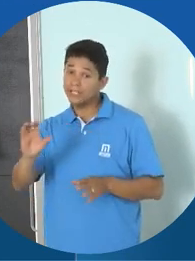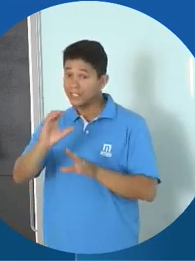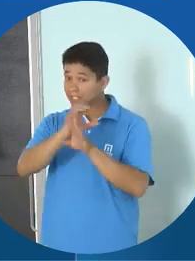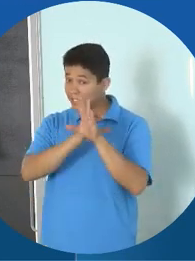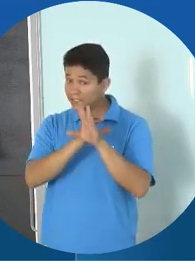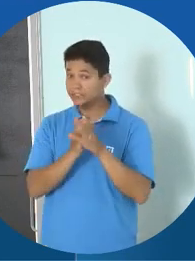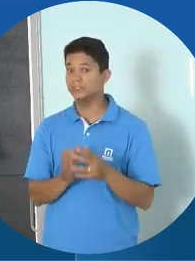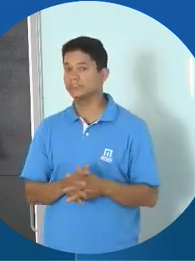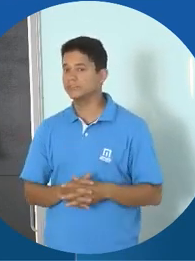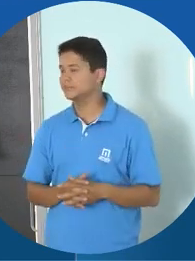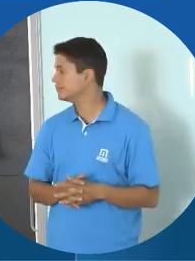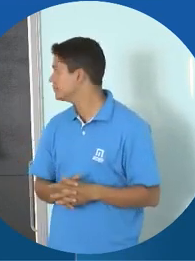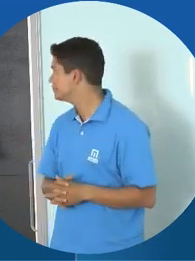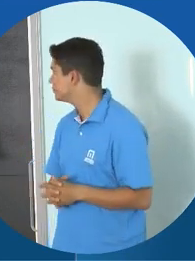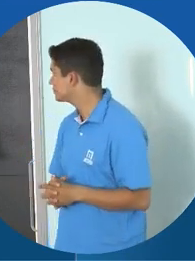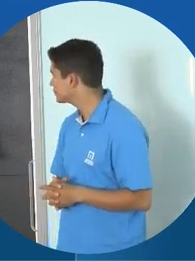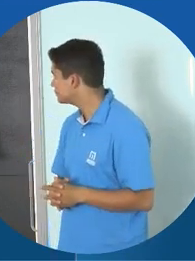discretizamos o solo,